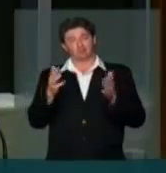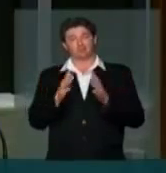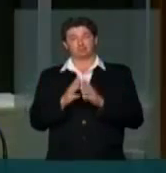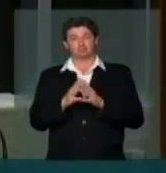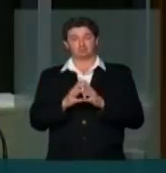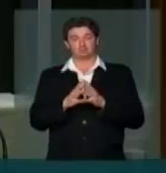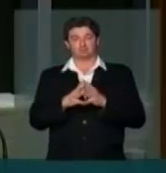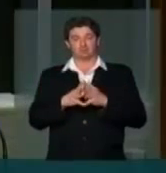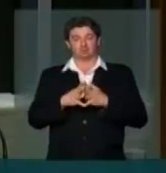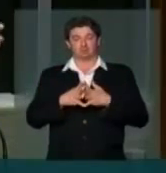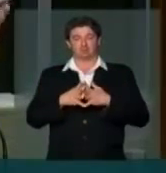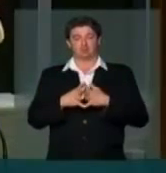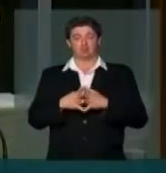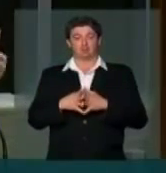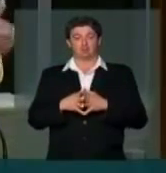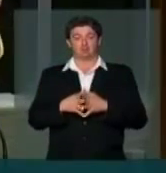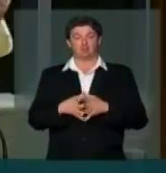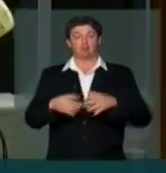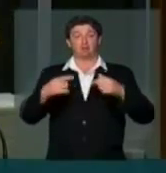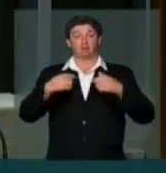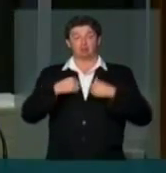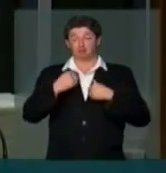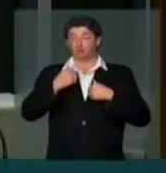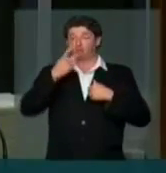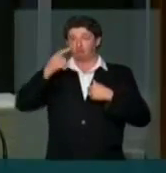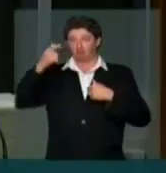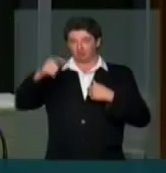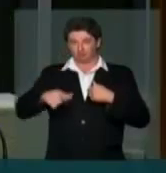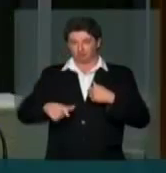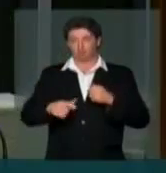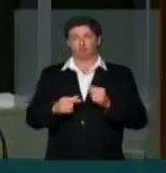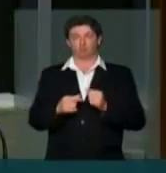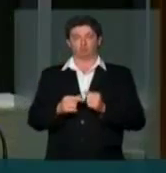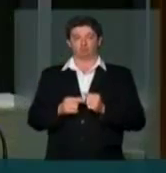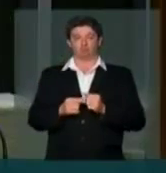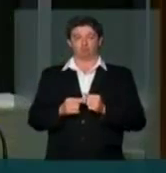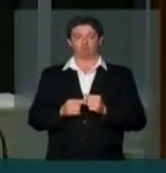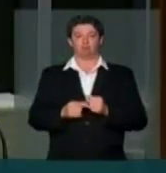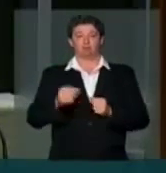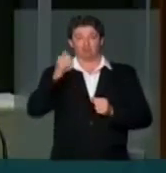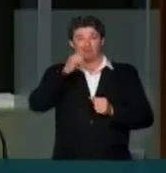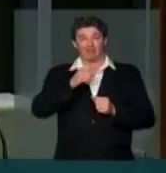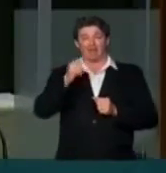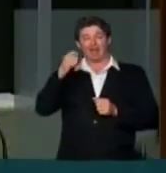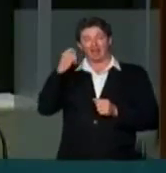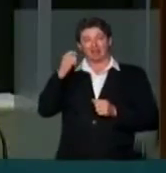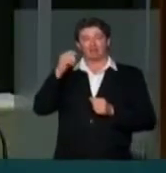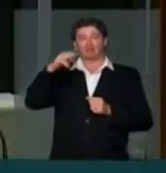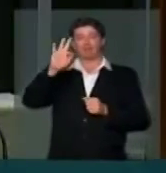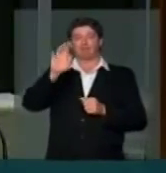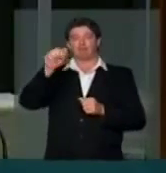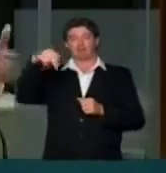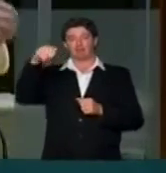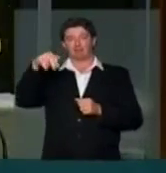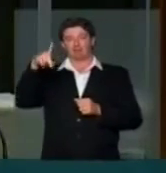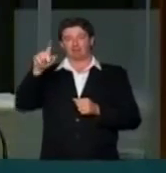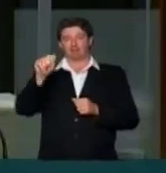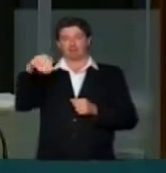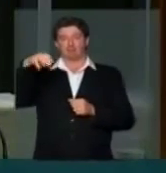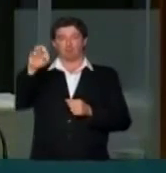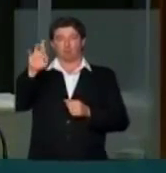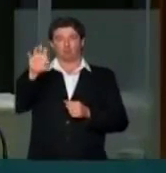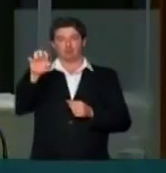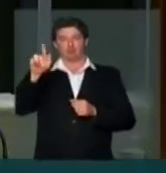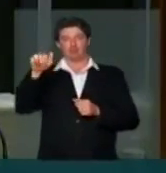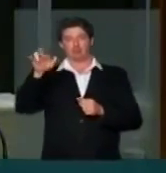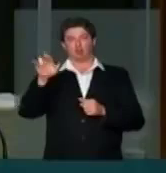Couto, dizendo que eu repito aqui as palavras da atriz Fernanda Montenegro: a